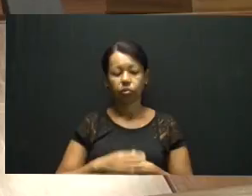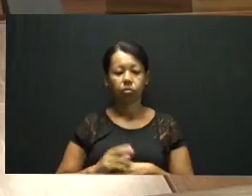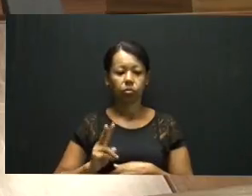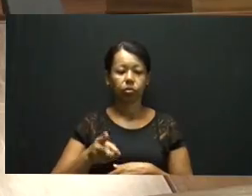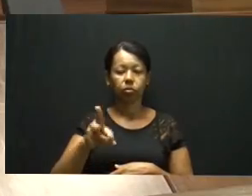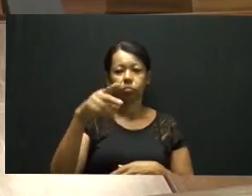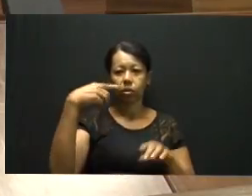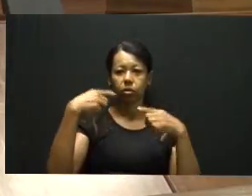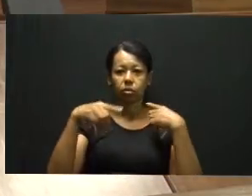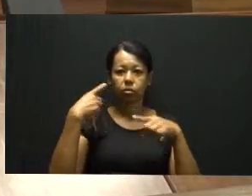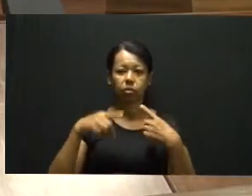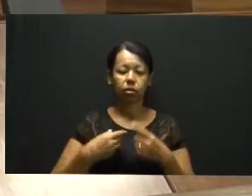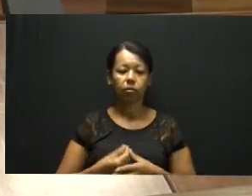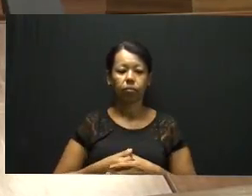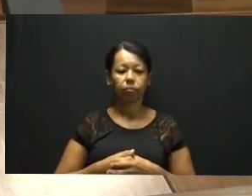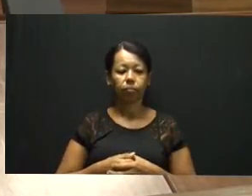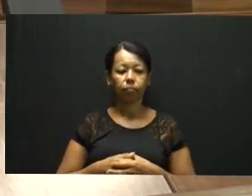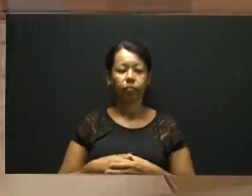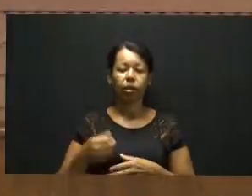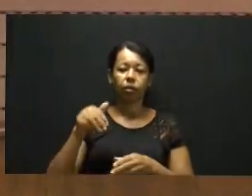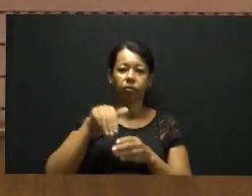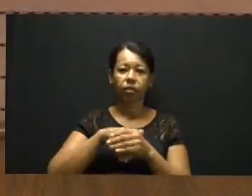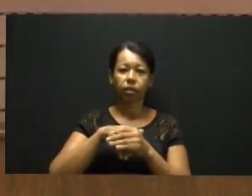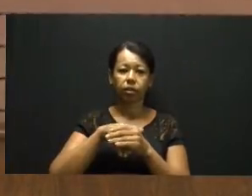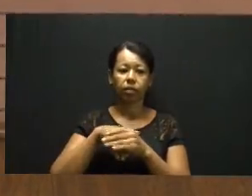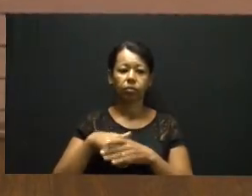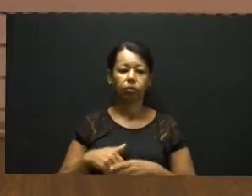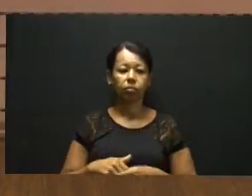Continua em discussão. Em votação.